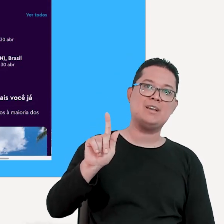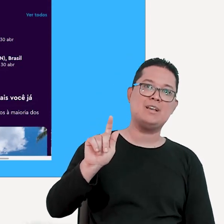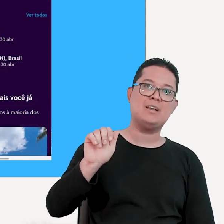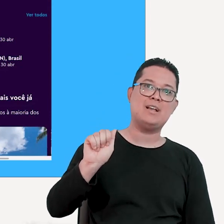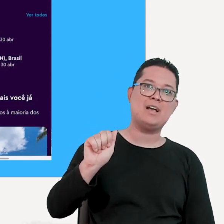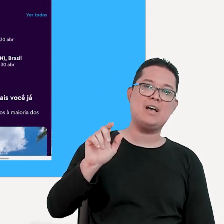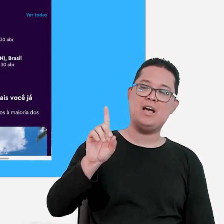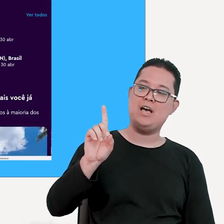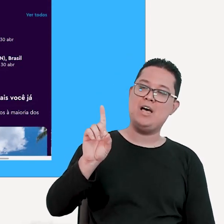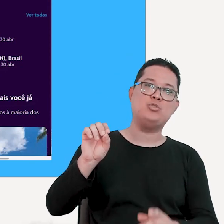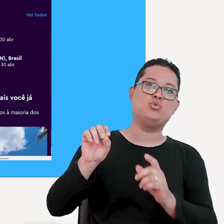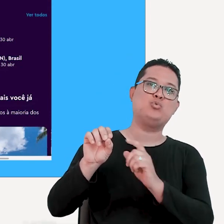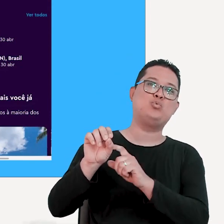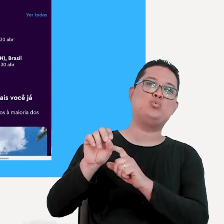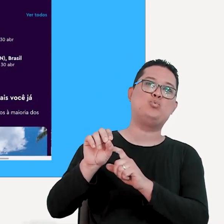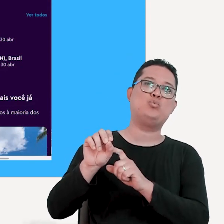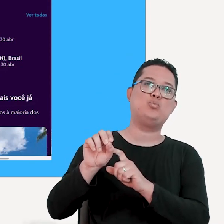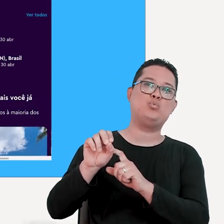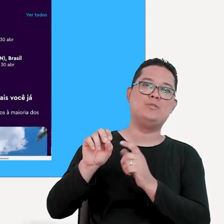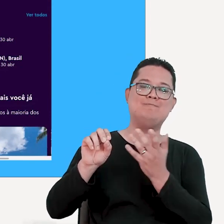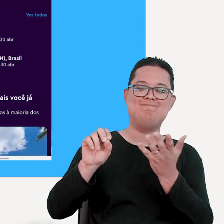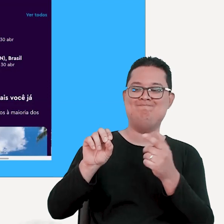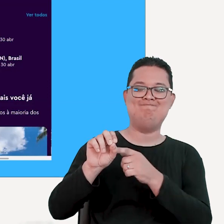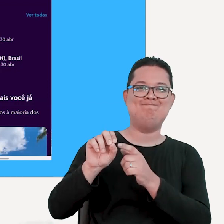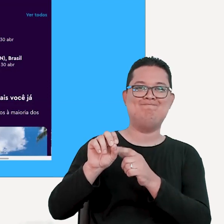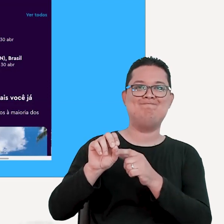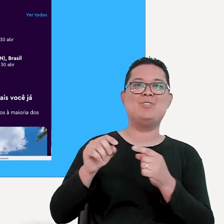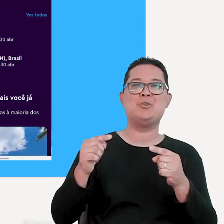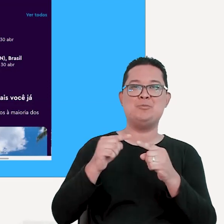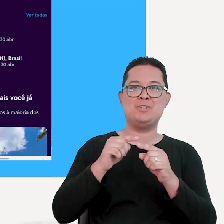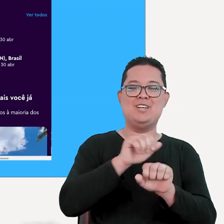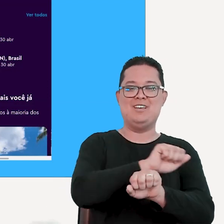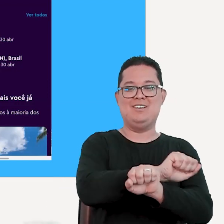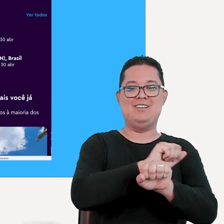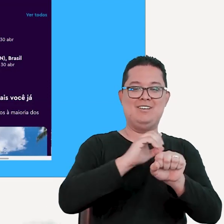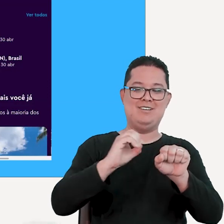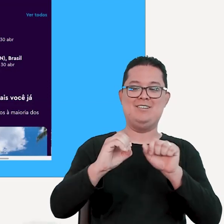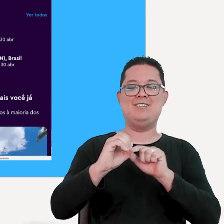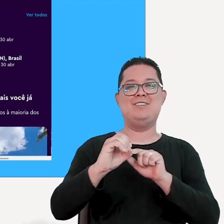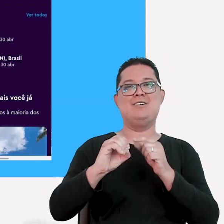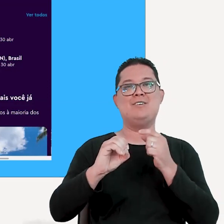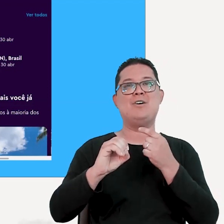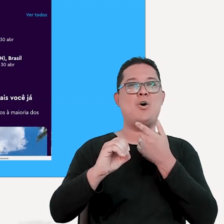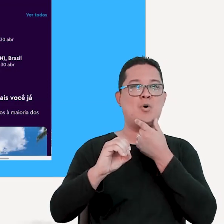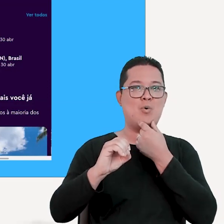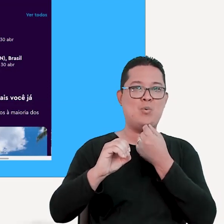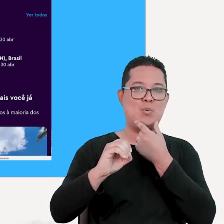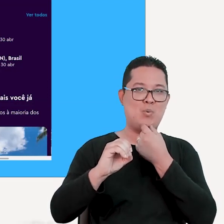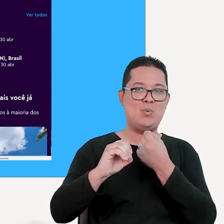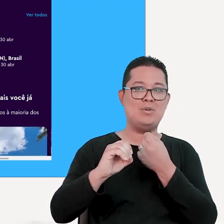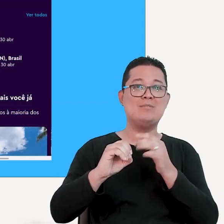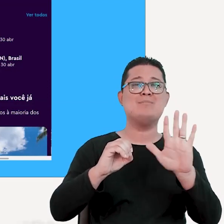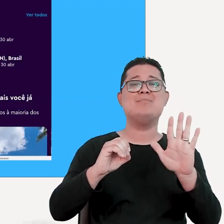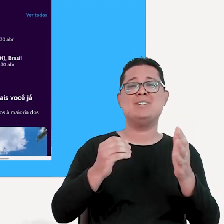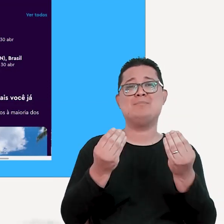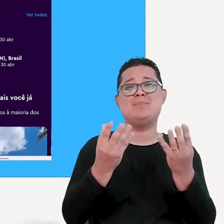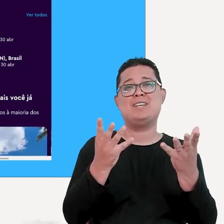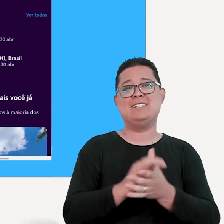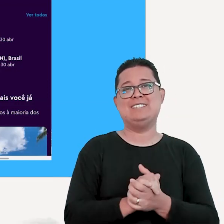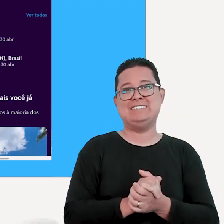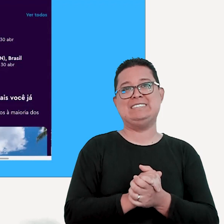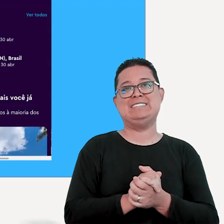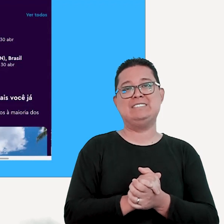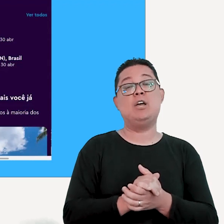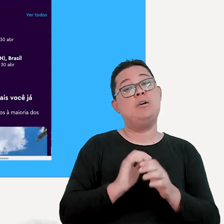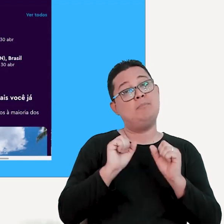ou seja, iria substituir pela mesma quantidade de palavras que a gente tem aqui, e a gente teria algo mais neutro